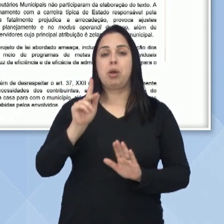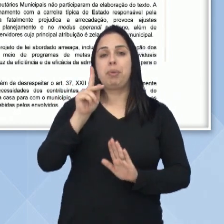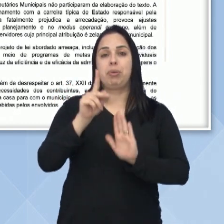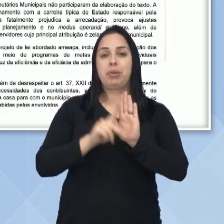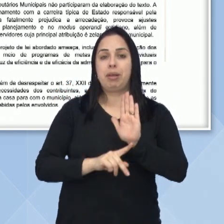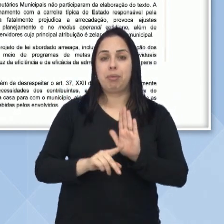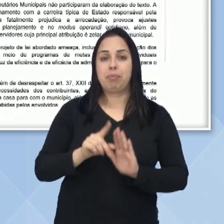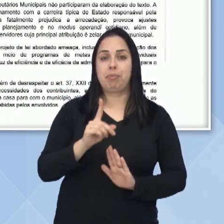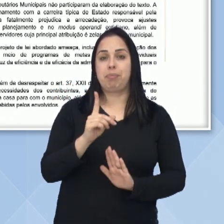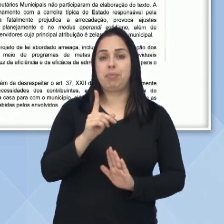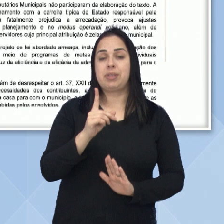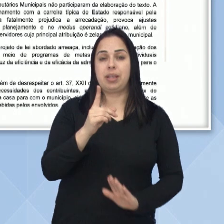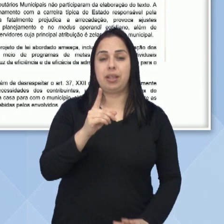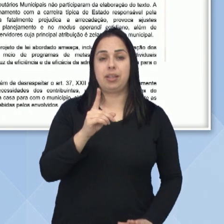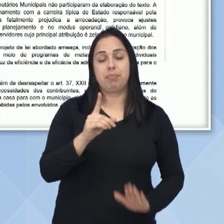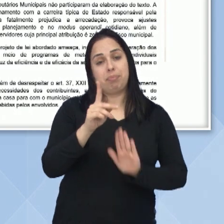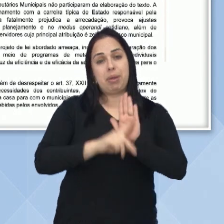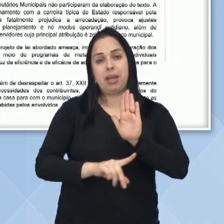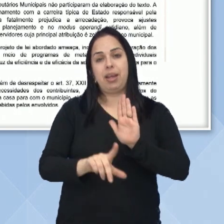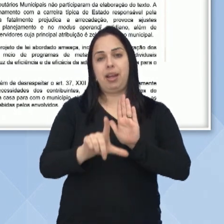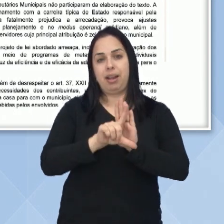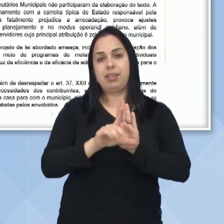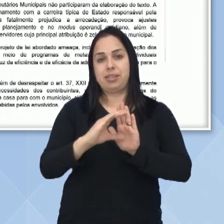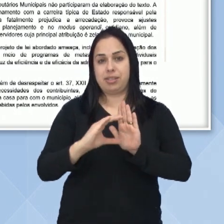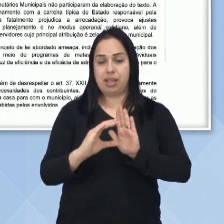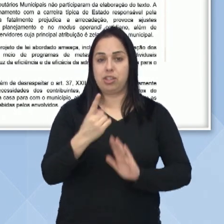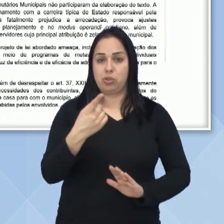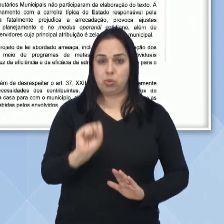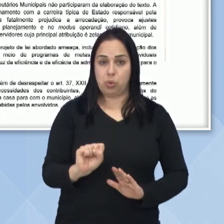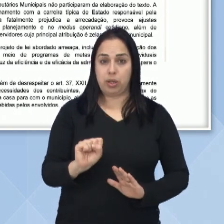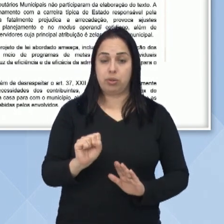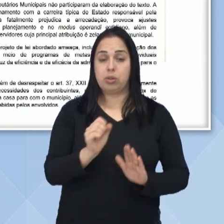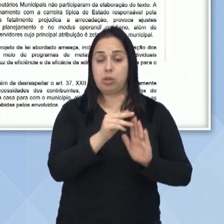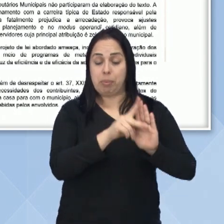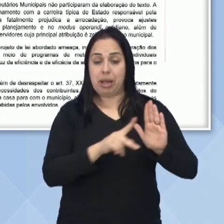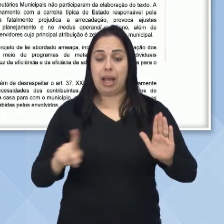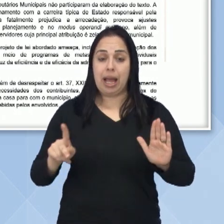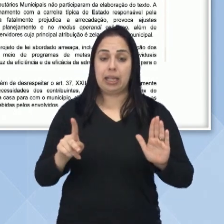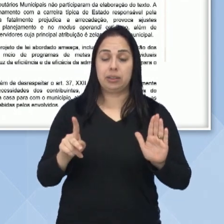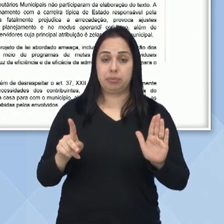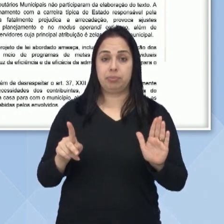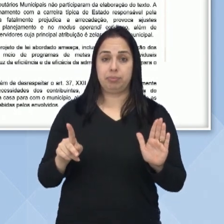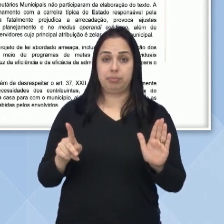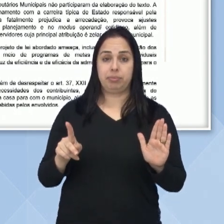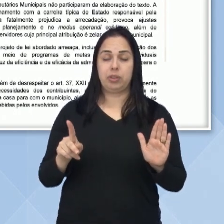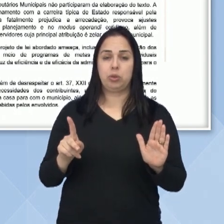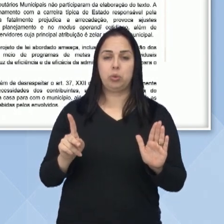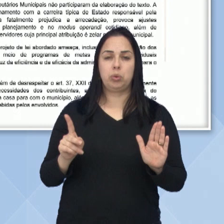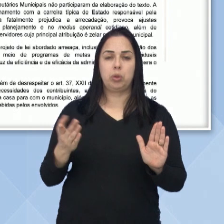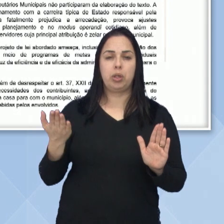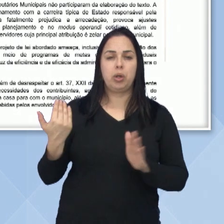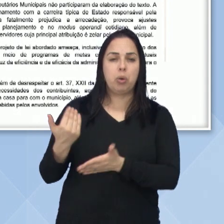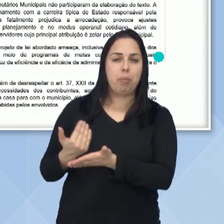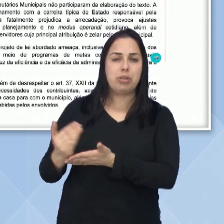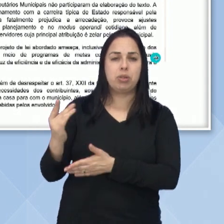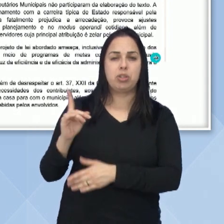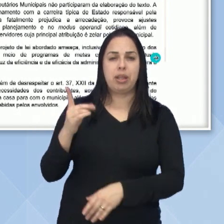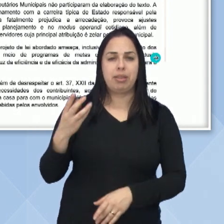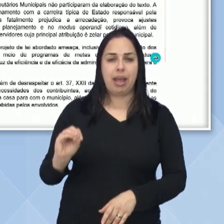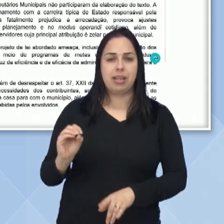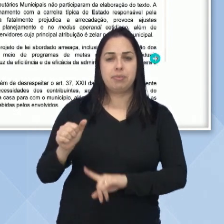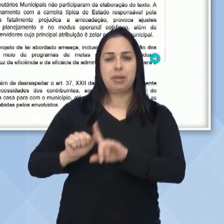de 2023, em tramitação nessa casa, desde o dia 10 de agosto